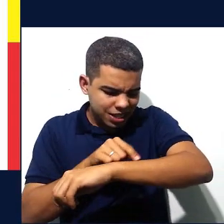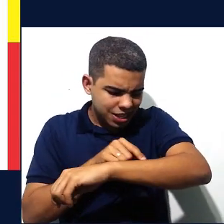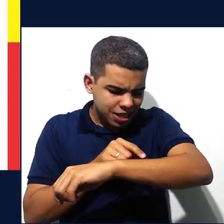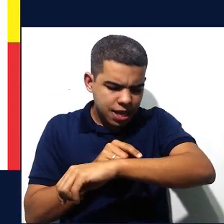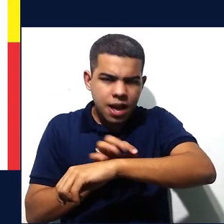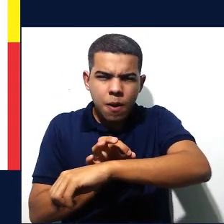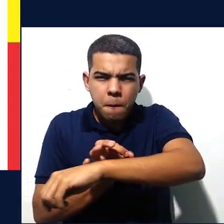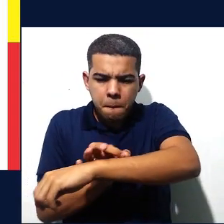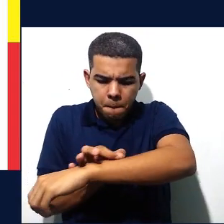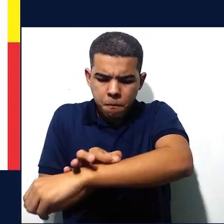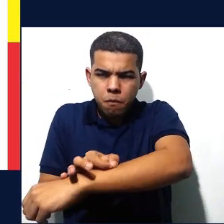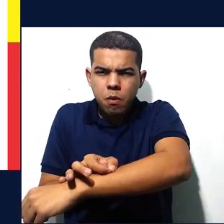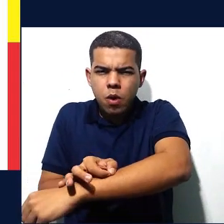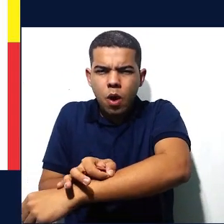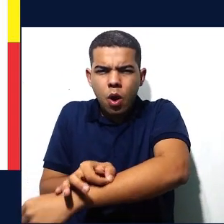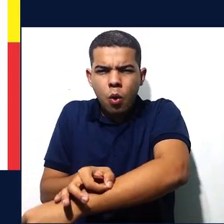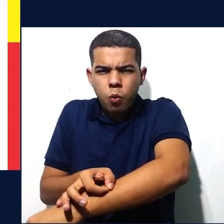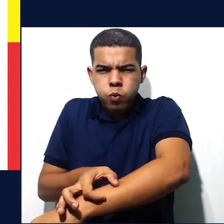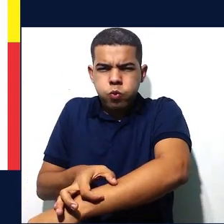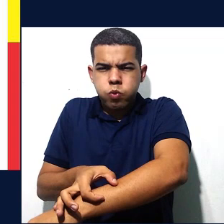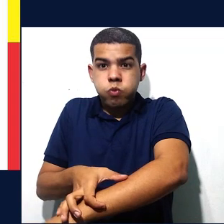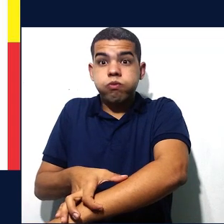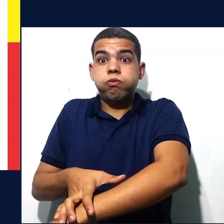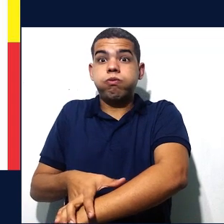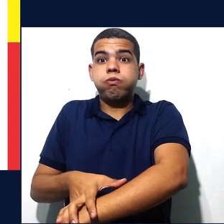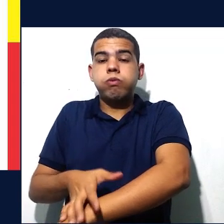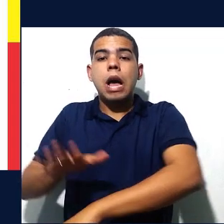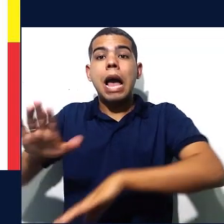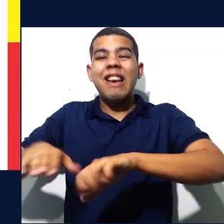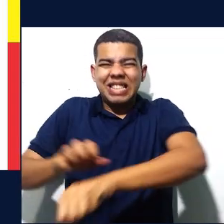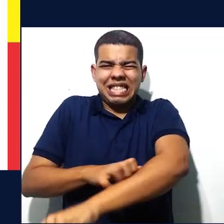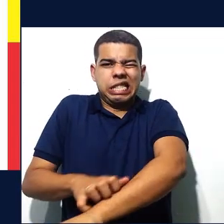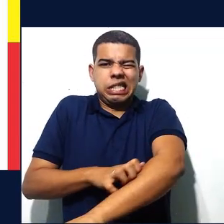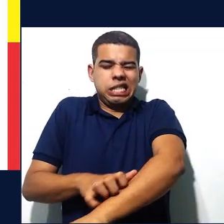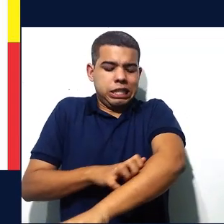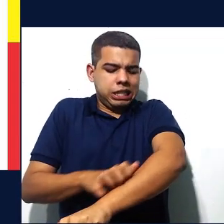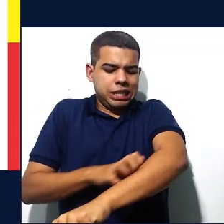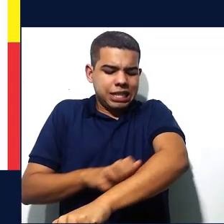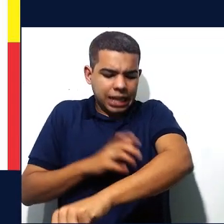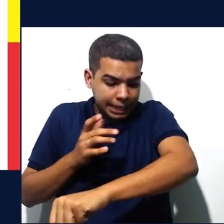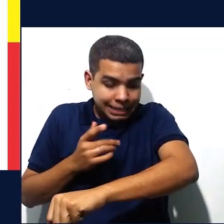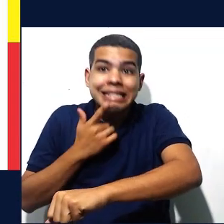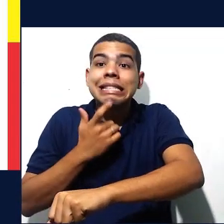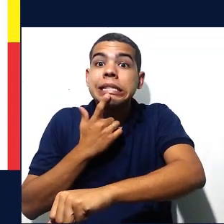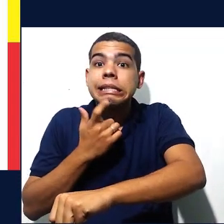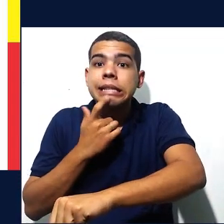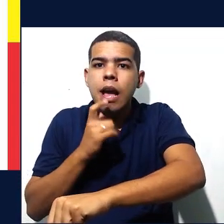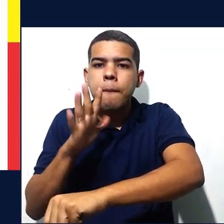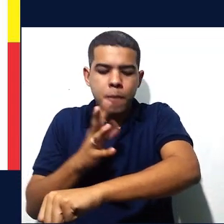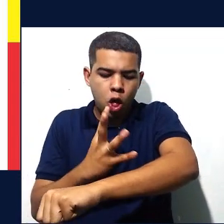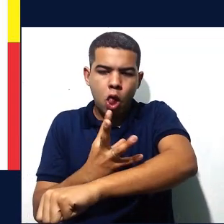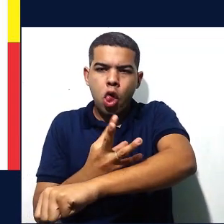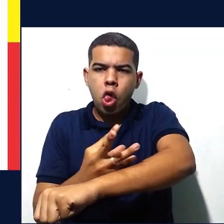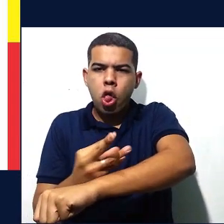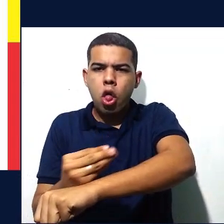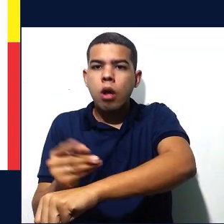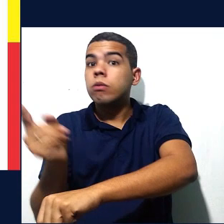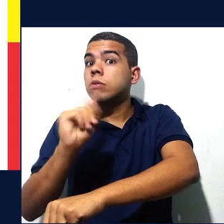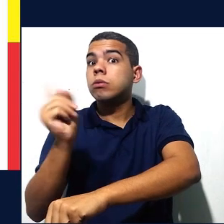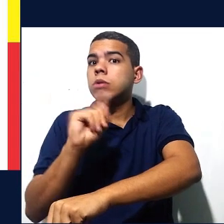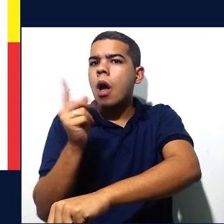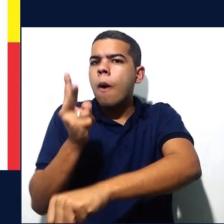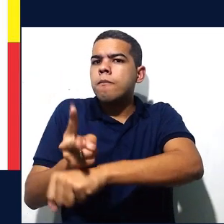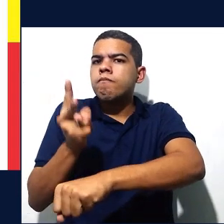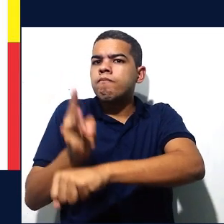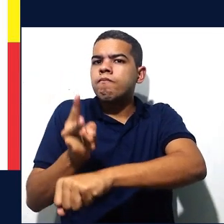cresce. Às vezes coça, sangra, não cicatriza. Estes são alguns dos sintomas que